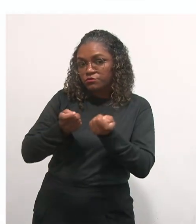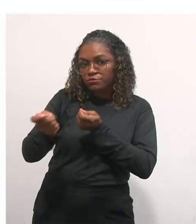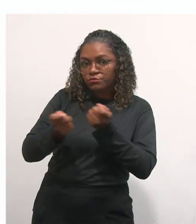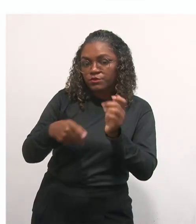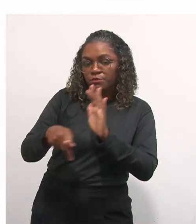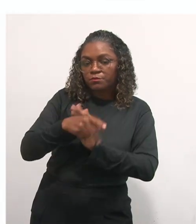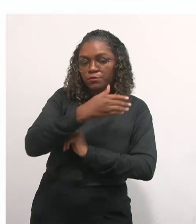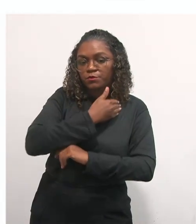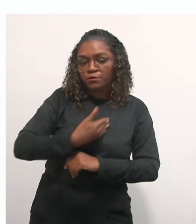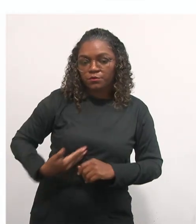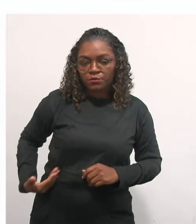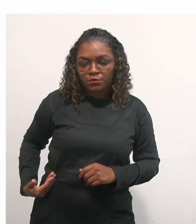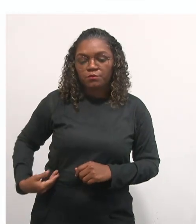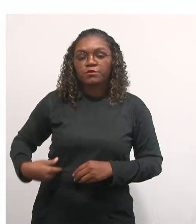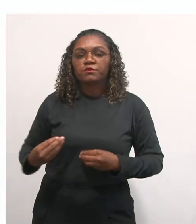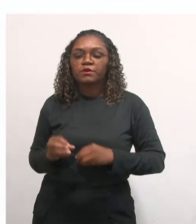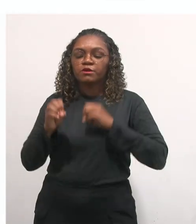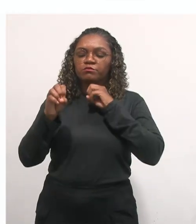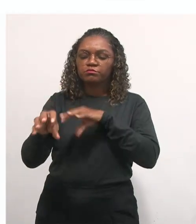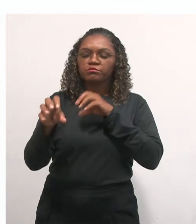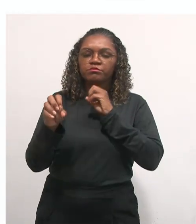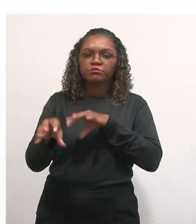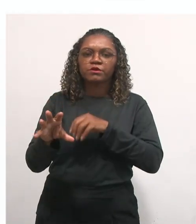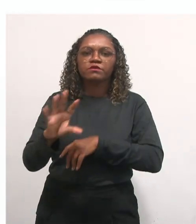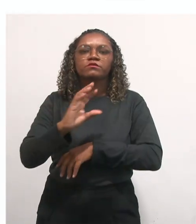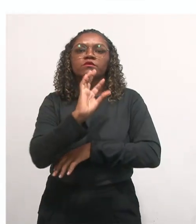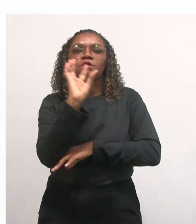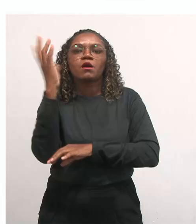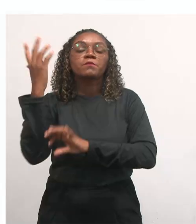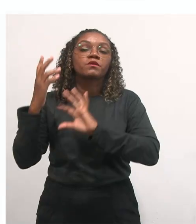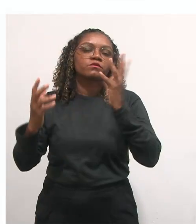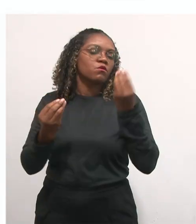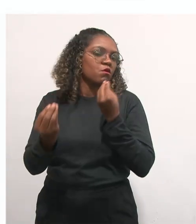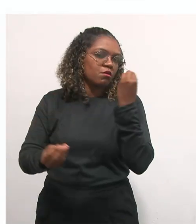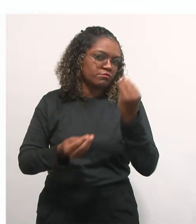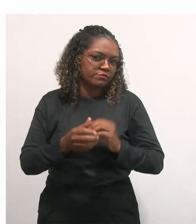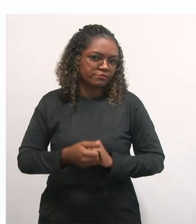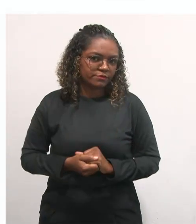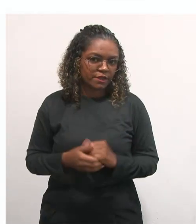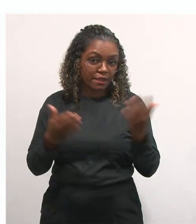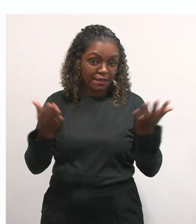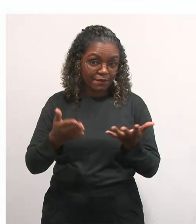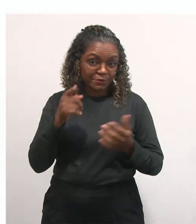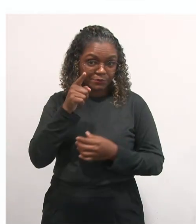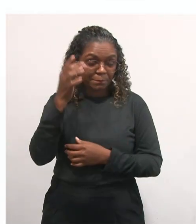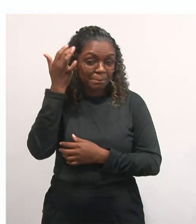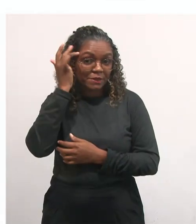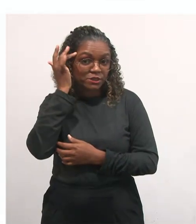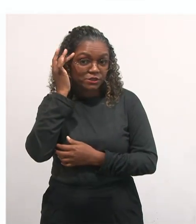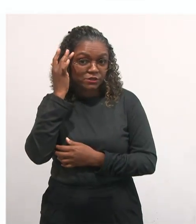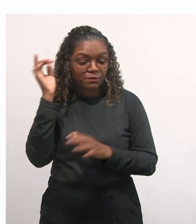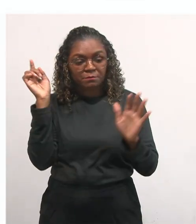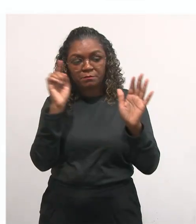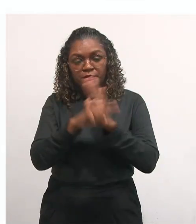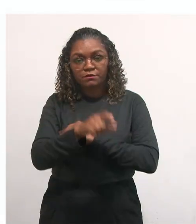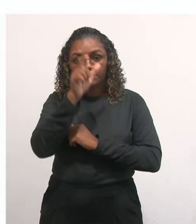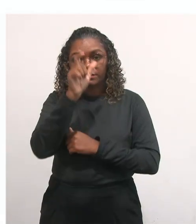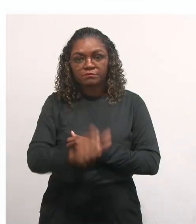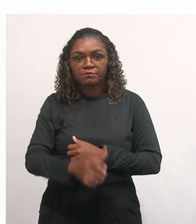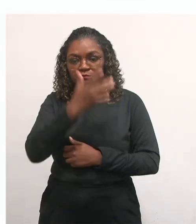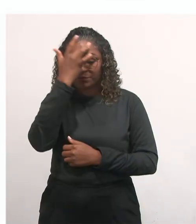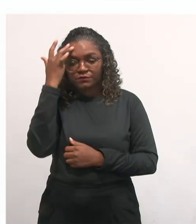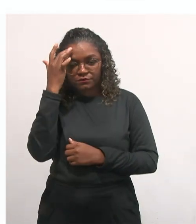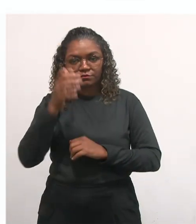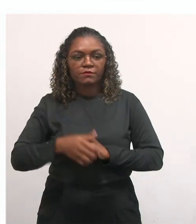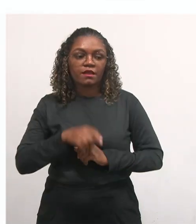na promoção da educação ambiental? Imagina você fazendo essa pergunta para um cidadão, ok? E as